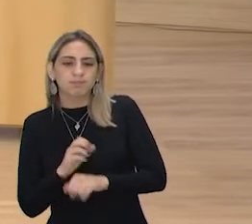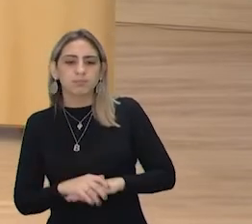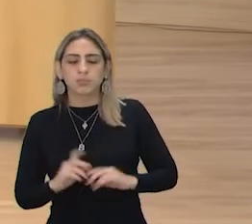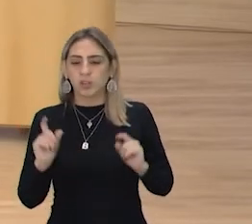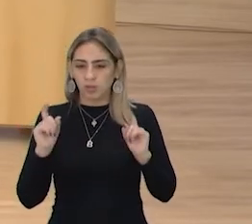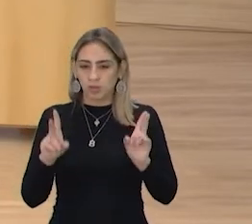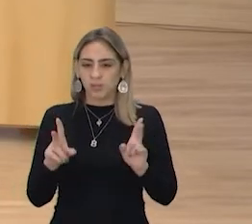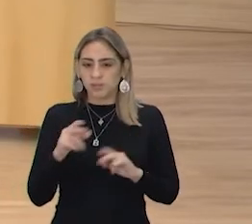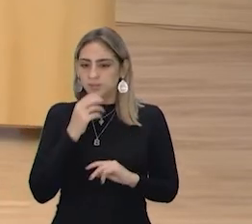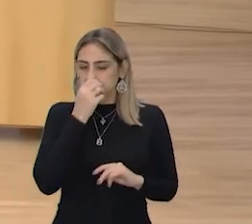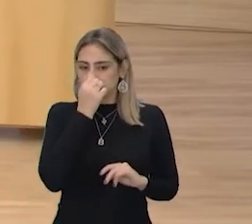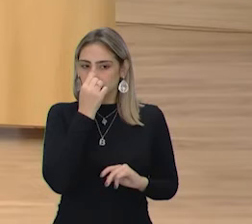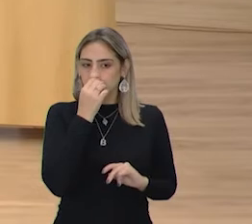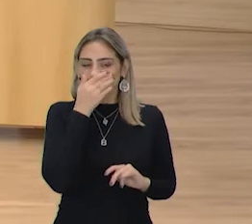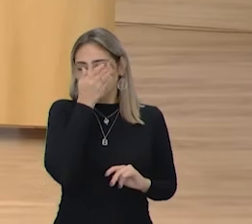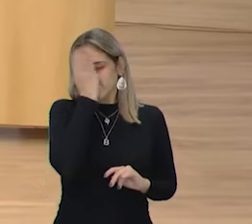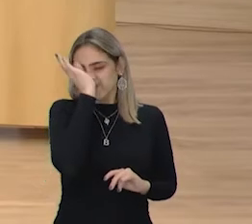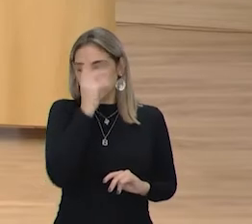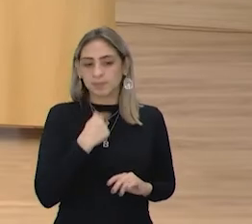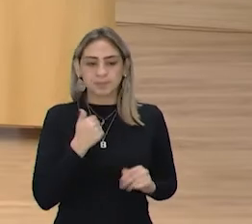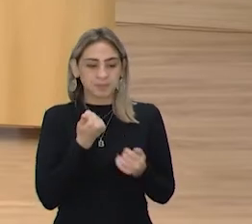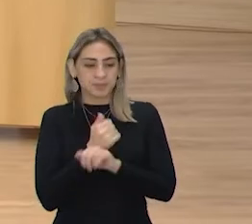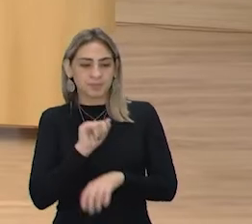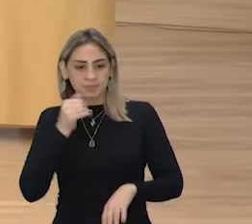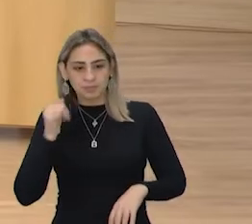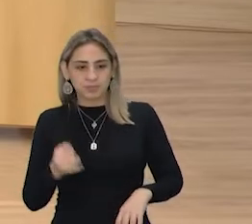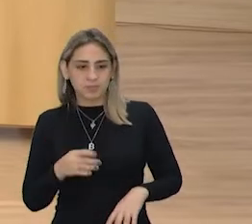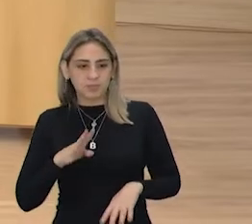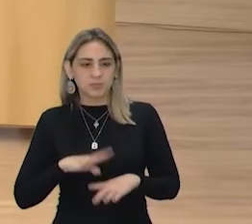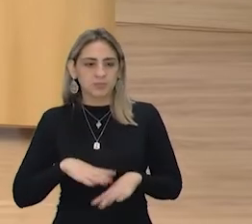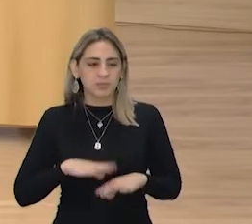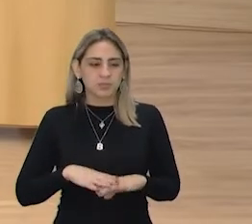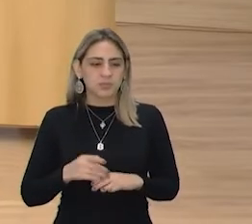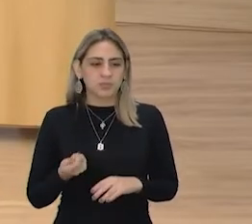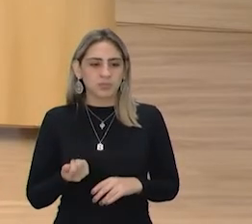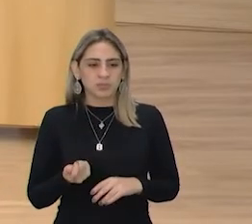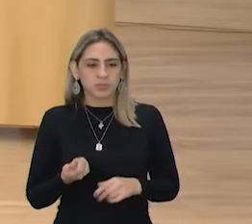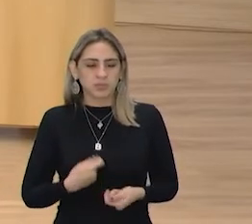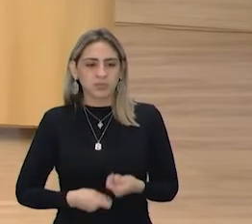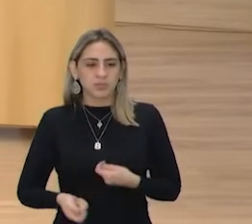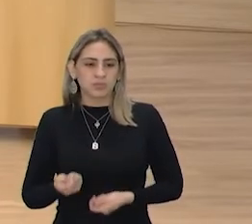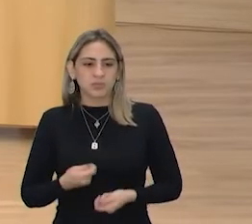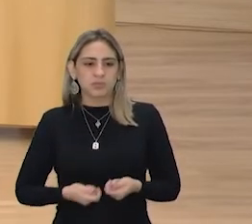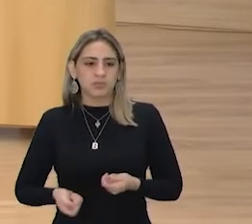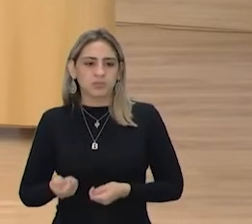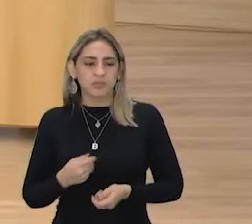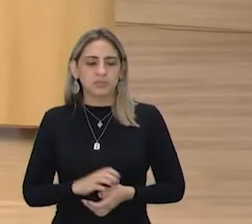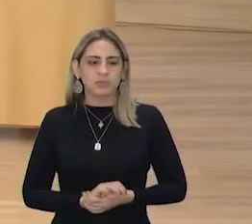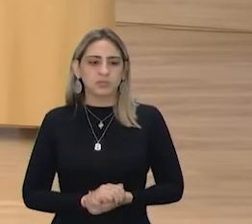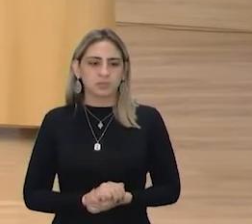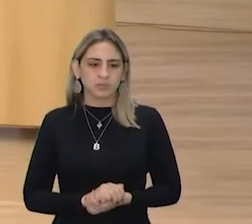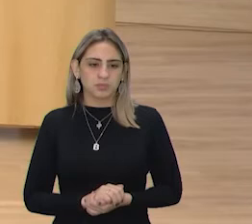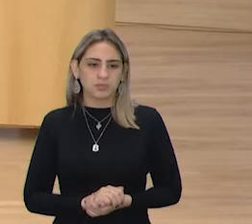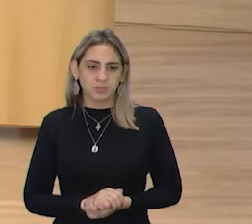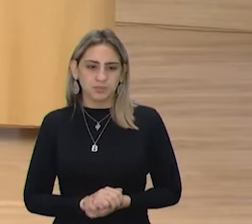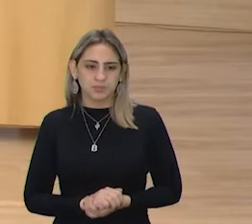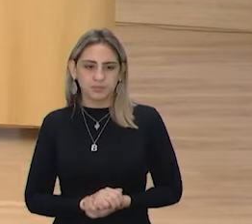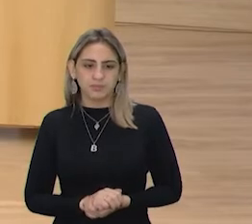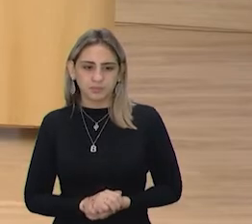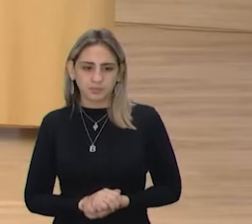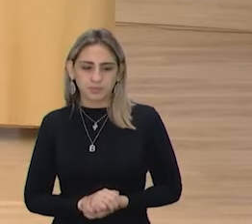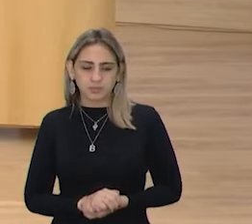beleza? Então, nós paramos nos juros lá da matemática financeira. Acho que eu passei demais aqui. Vamos voltar